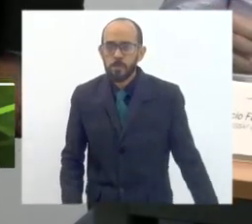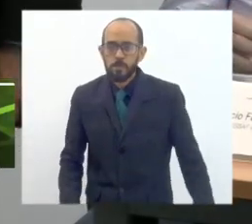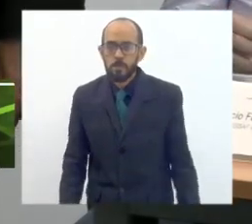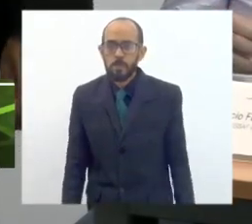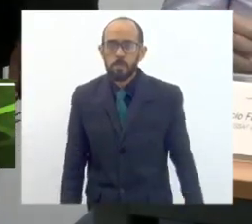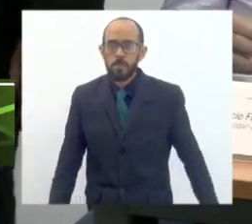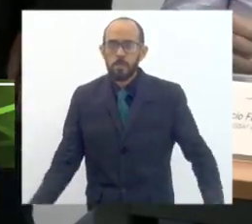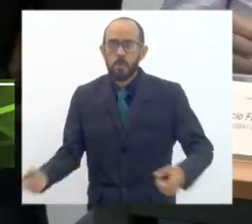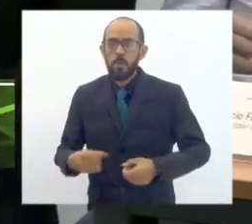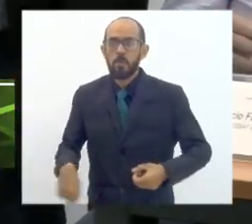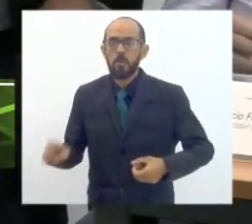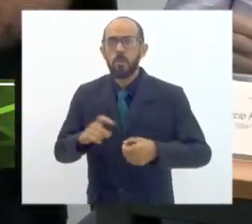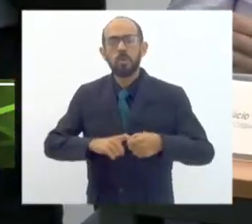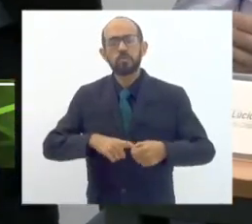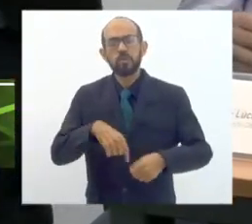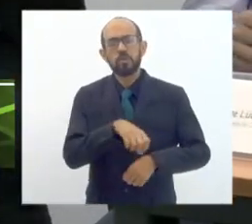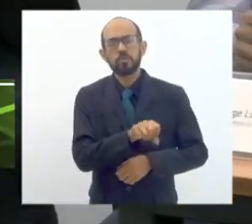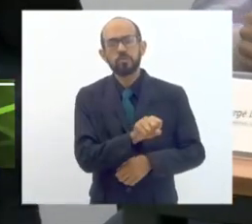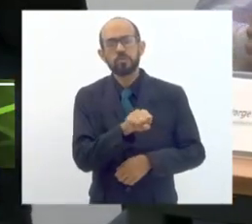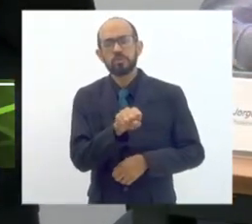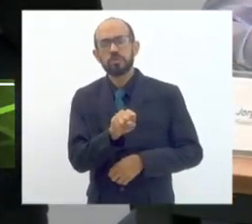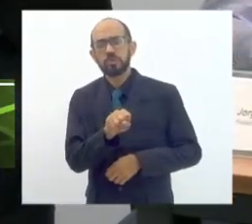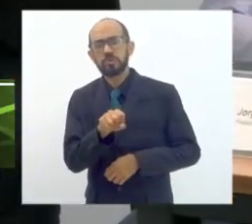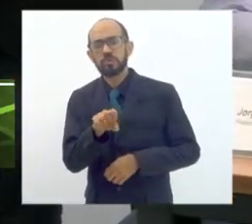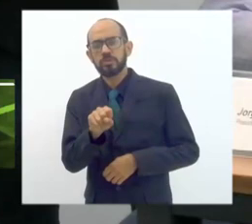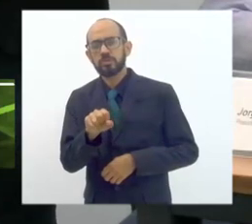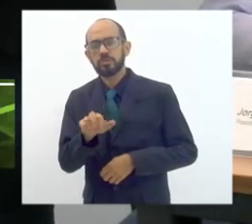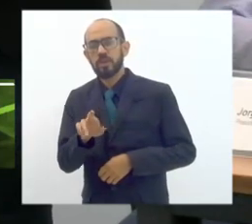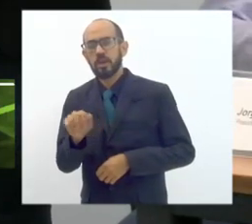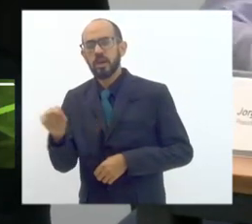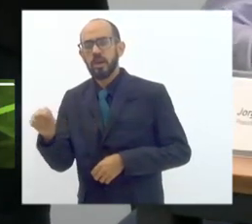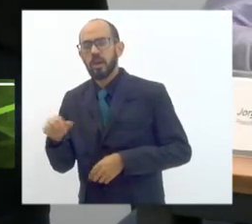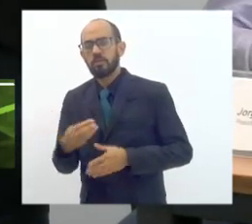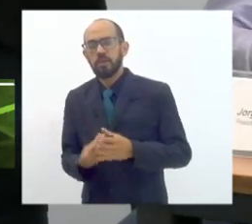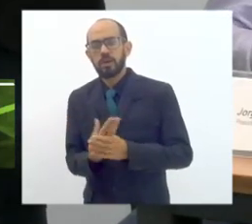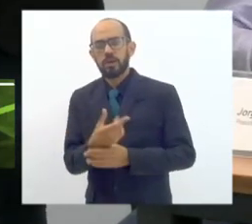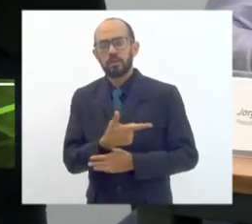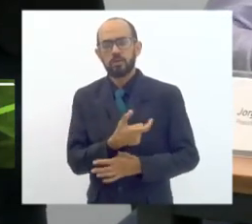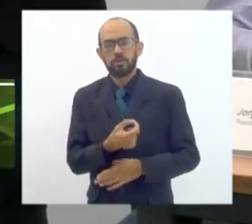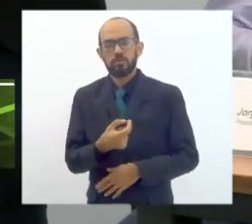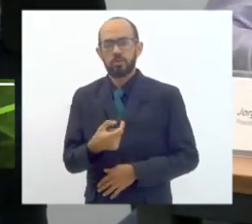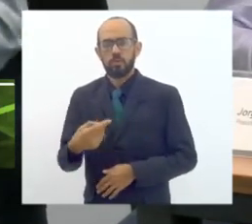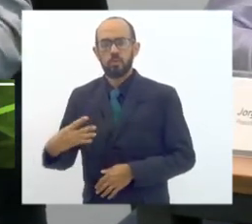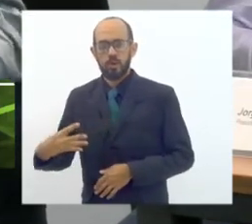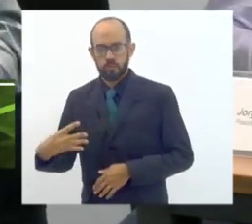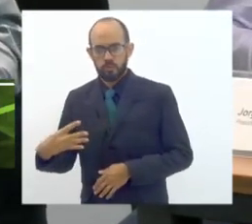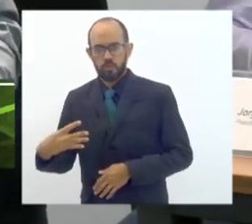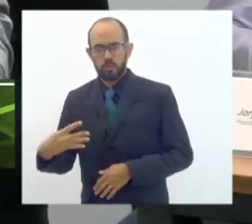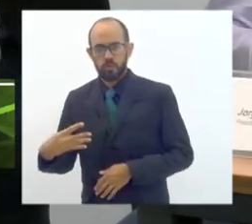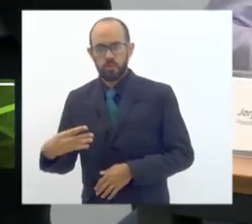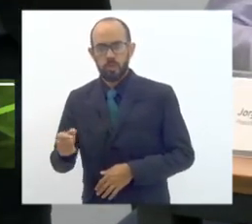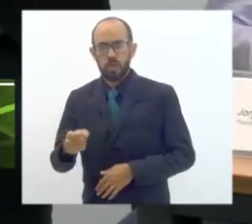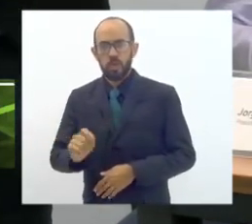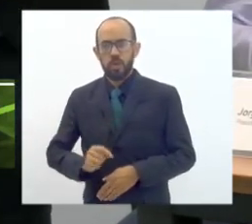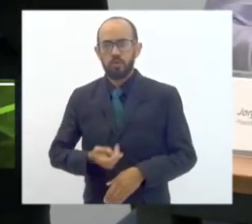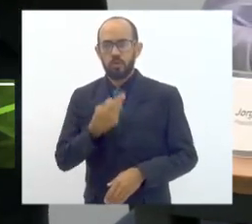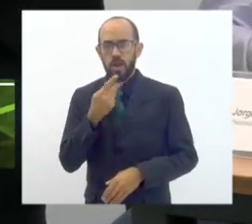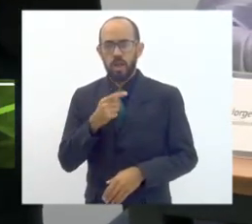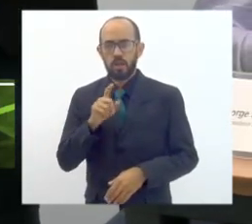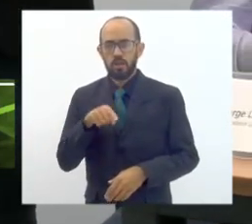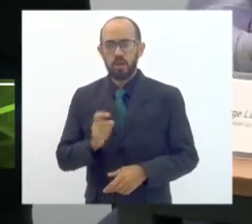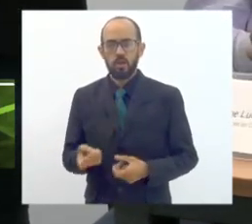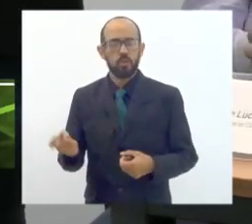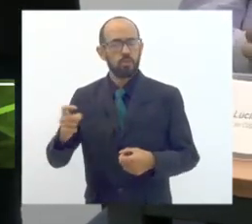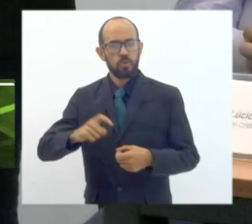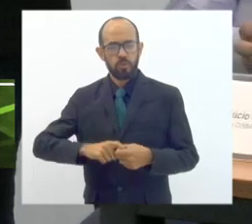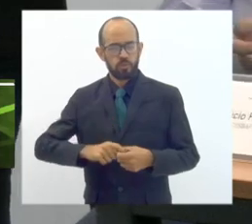O consórcio Cis Serra é um consórcio que foi criado em 2004. Vou ousar dizer que é o maior